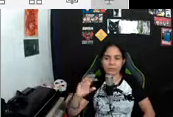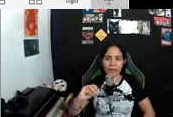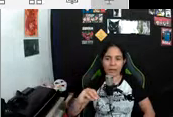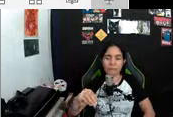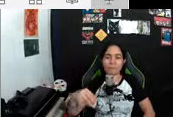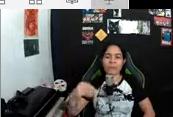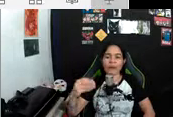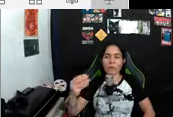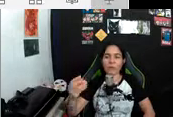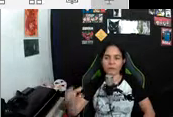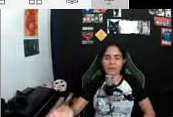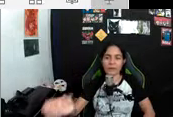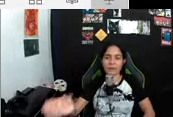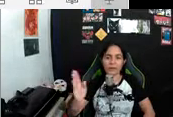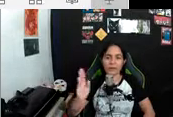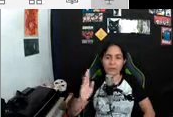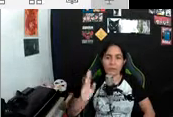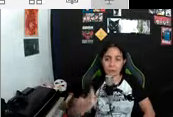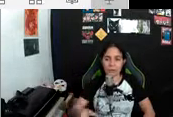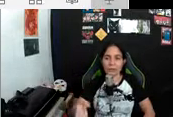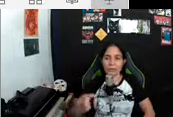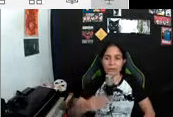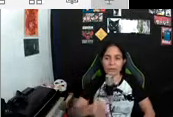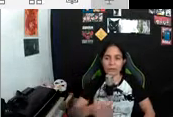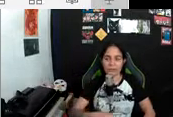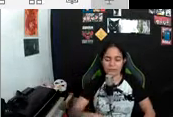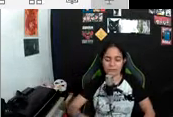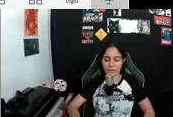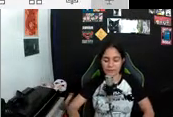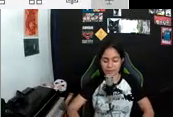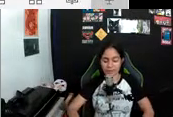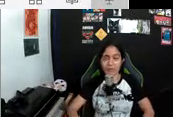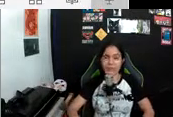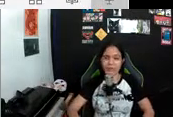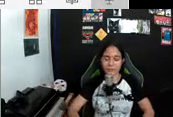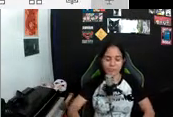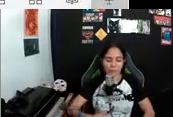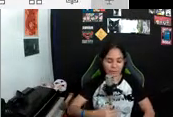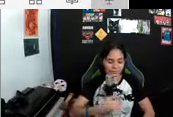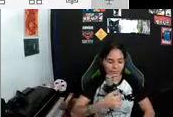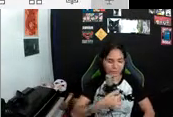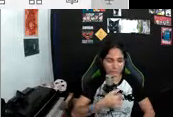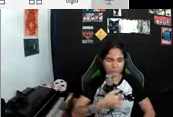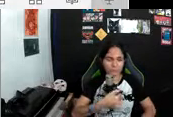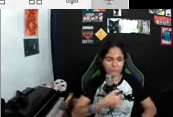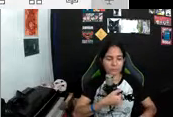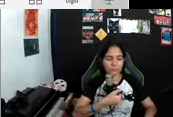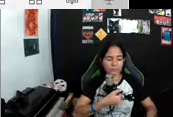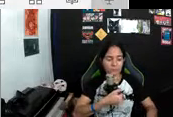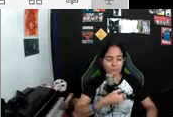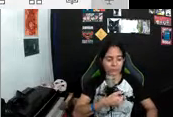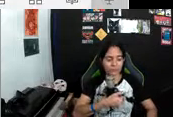esteja vinculado ao conselho no estado ao qual você esteja trabalhando.